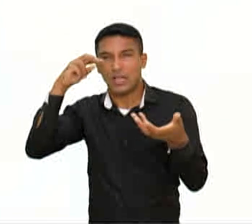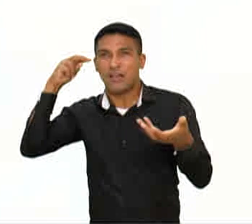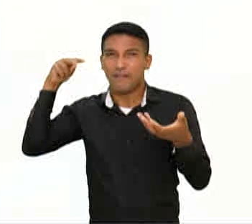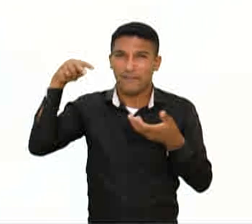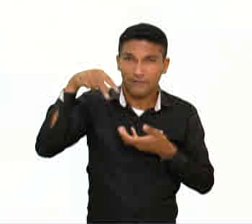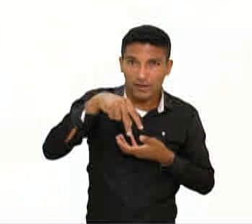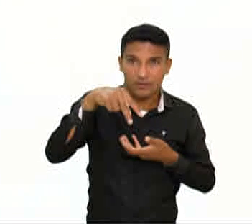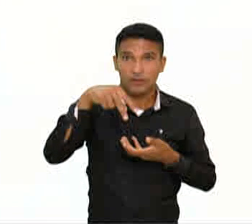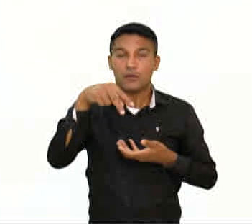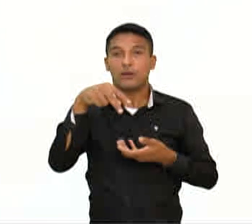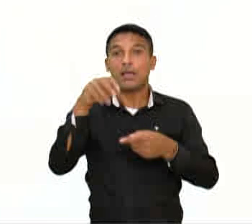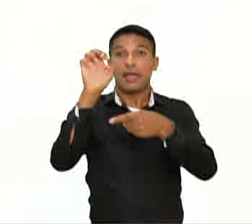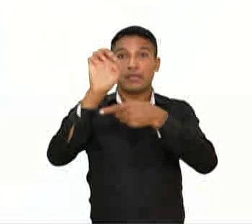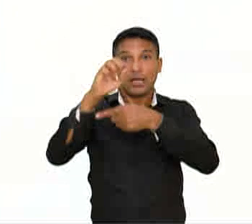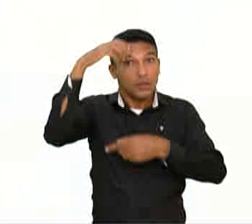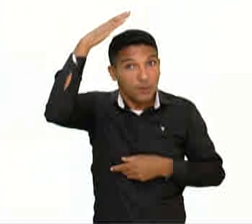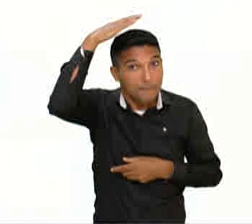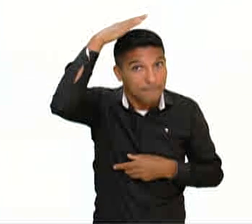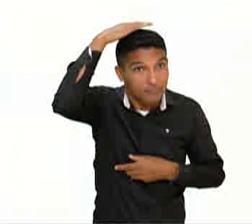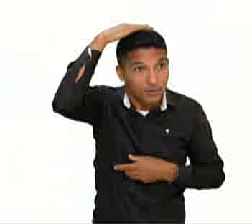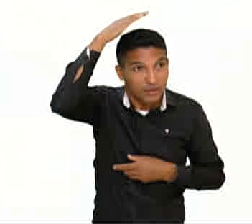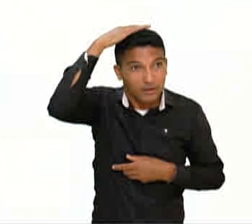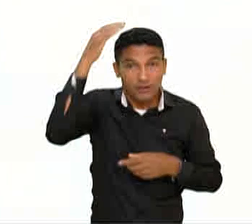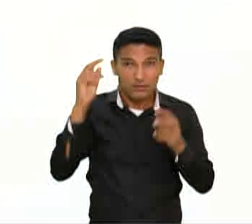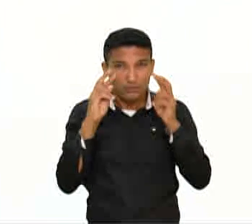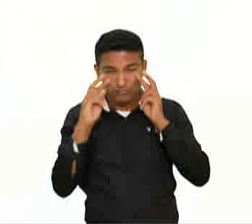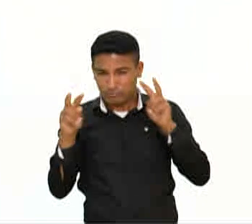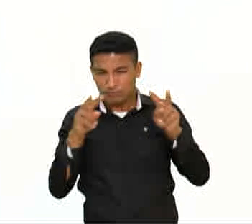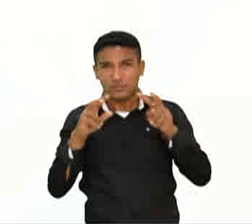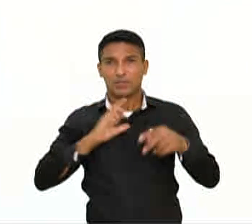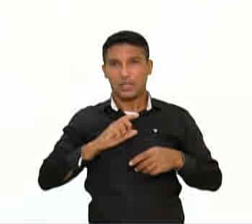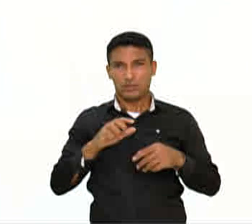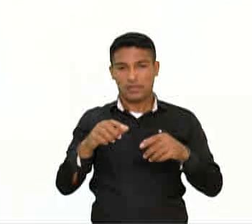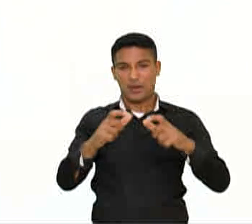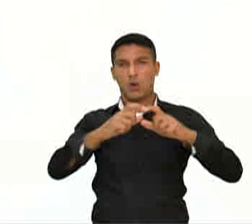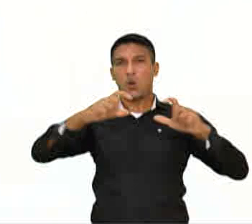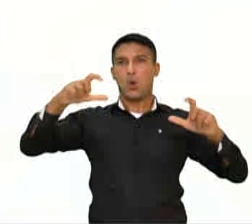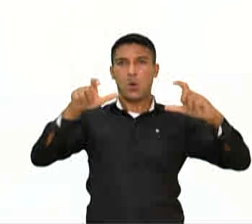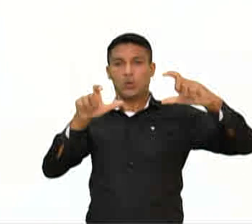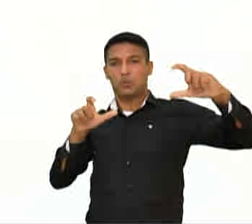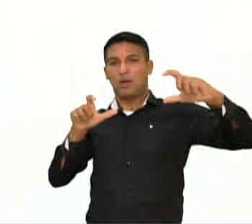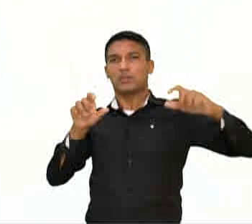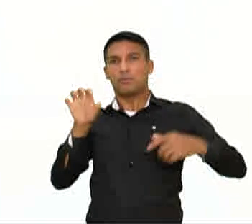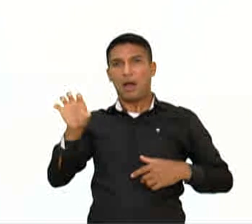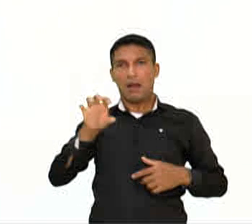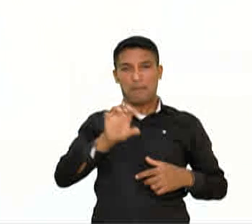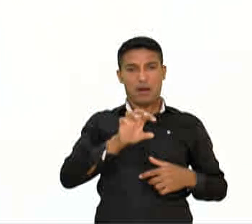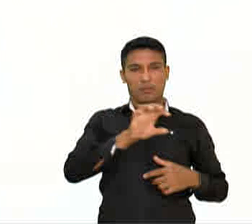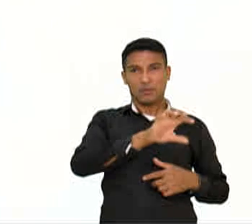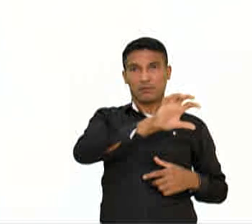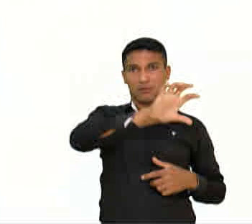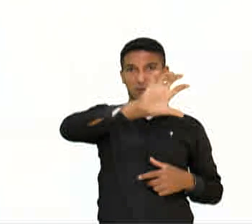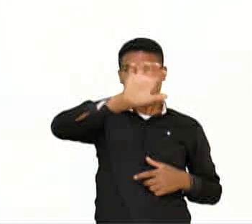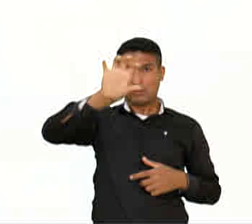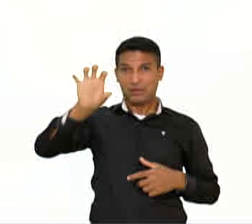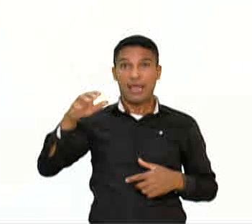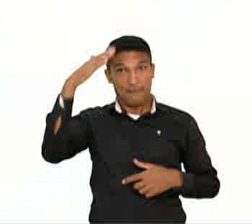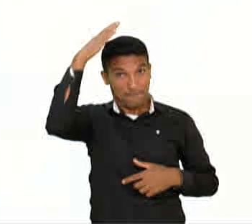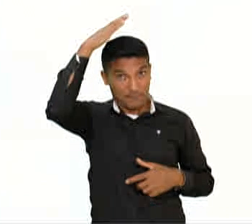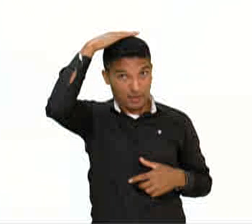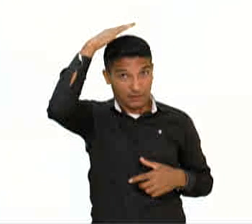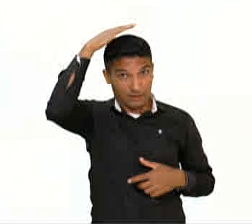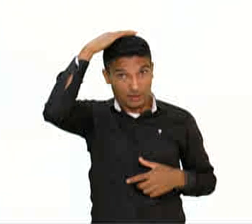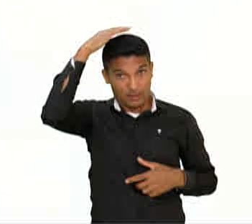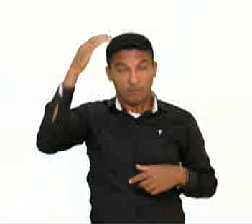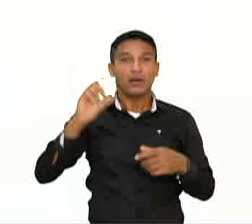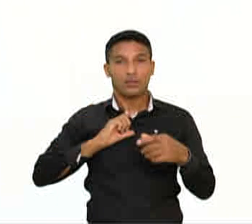seu território espaços diferenciados que fazem ver que existem diferentes Paranás. São espaços que se interconectam,